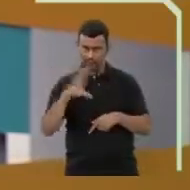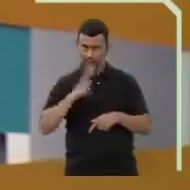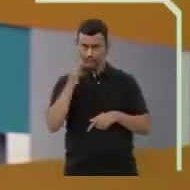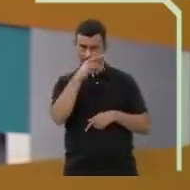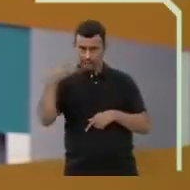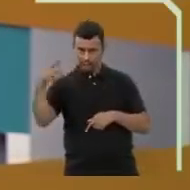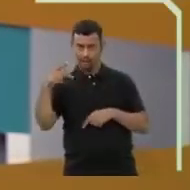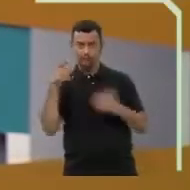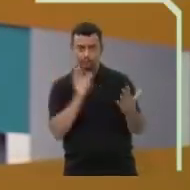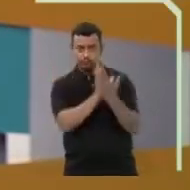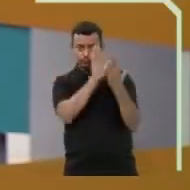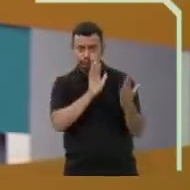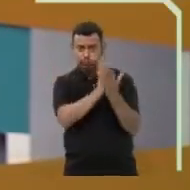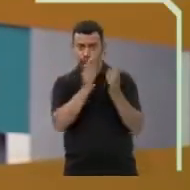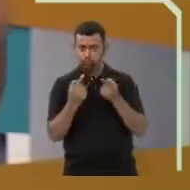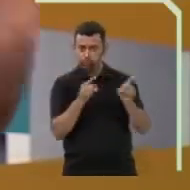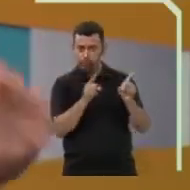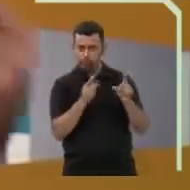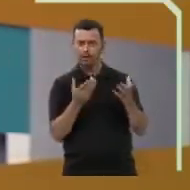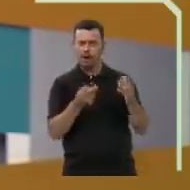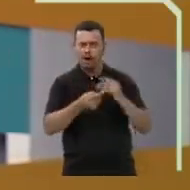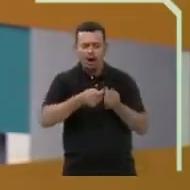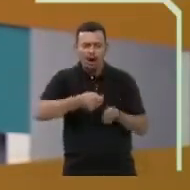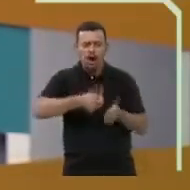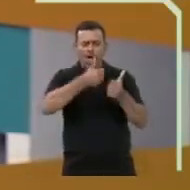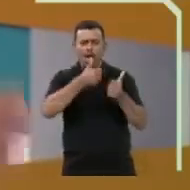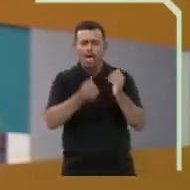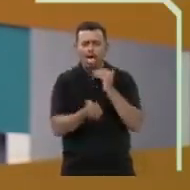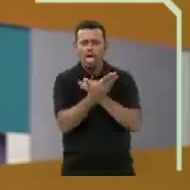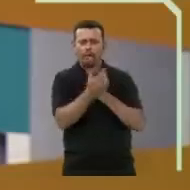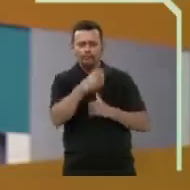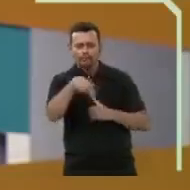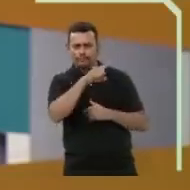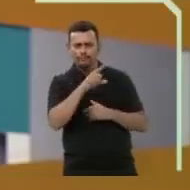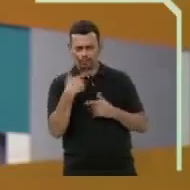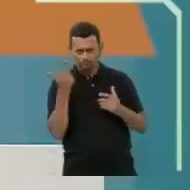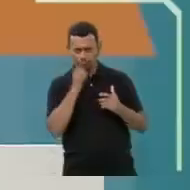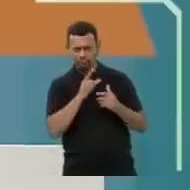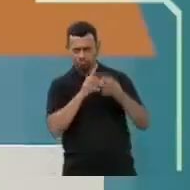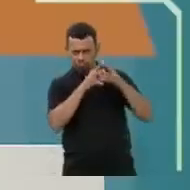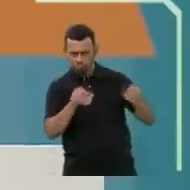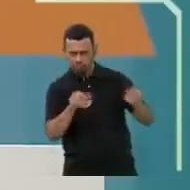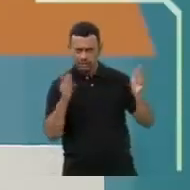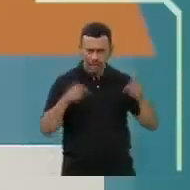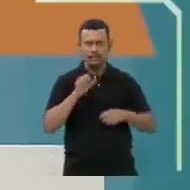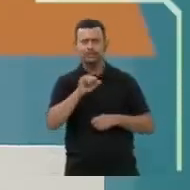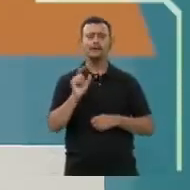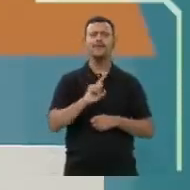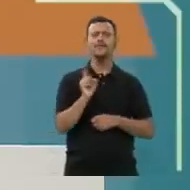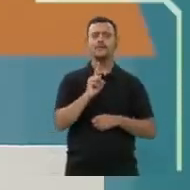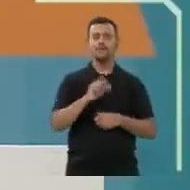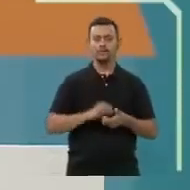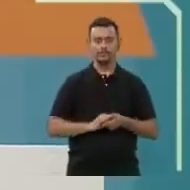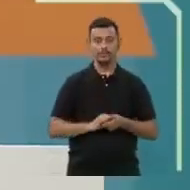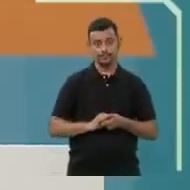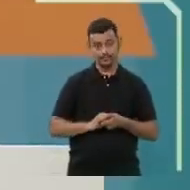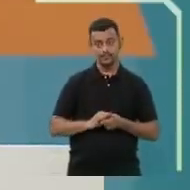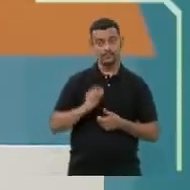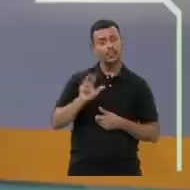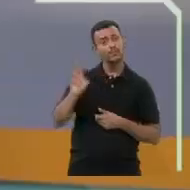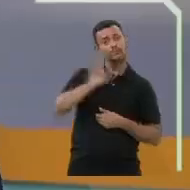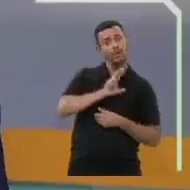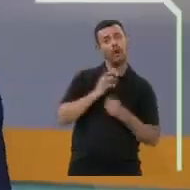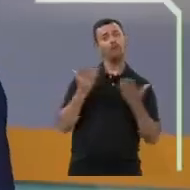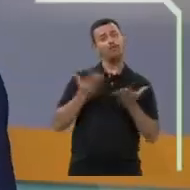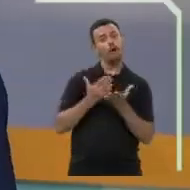dos privilégios do Poder Judiciário, da sua cúpula, na verdade, no nosso país. Sua resposta, Álvaro Dias,